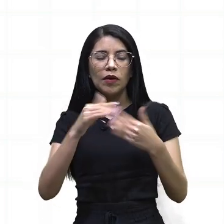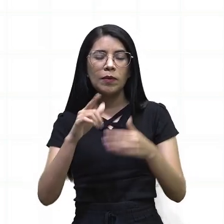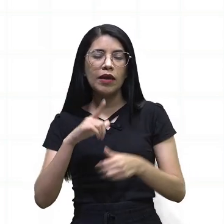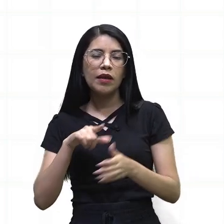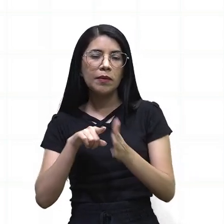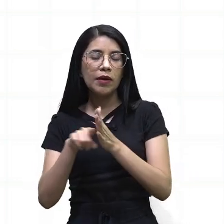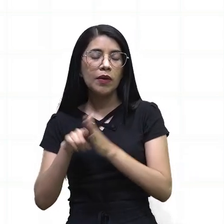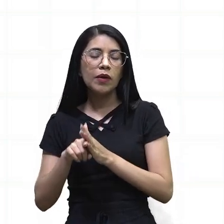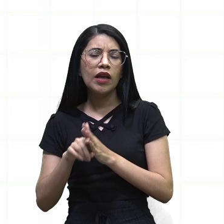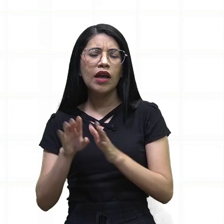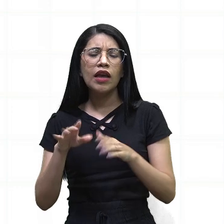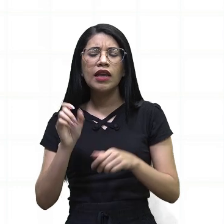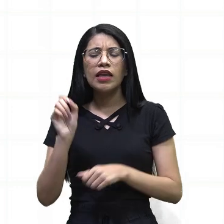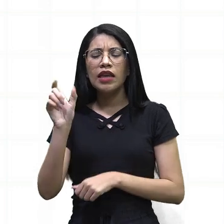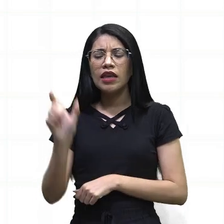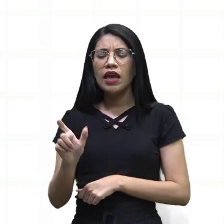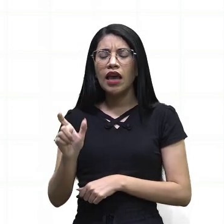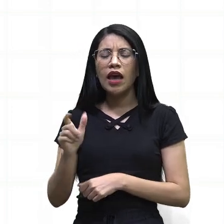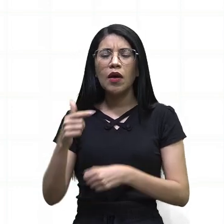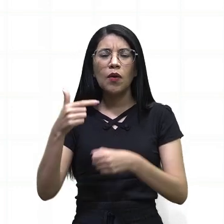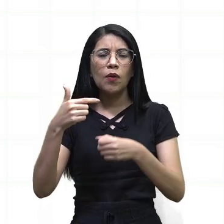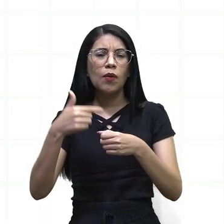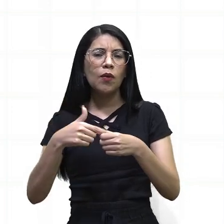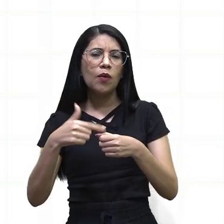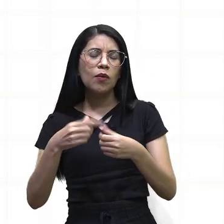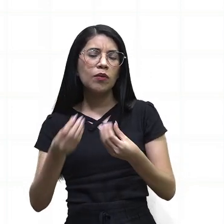a criança vai lá e diz que sujeito